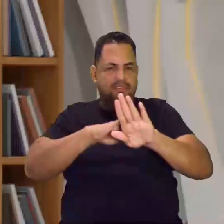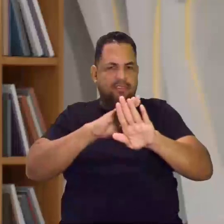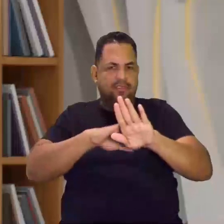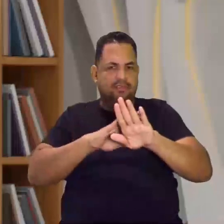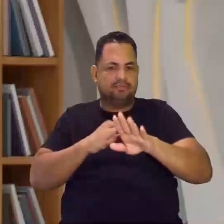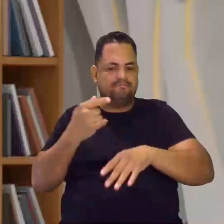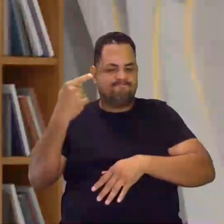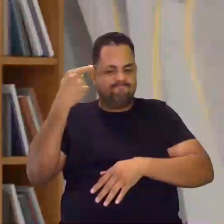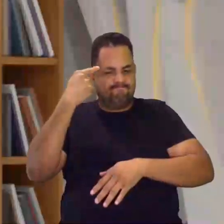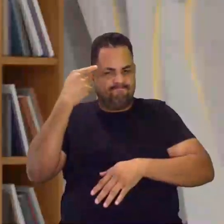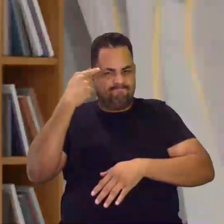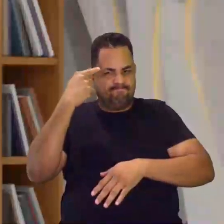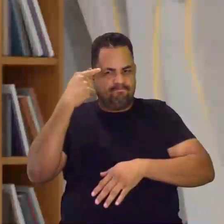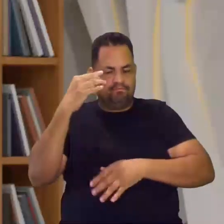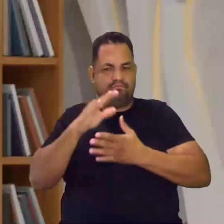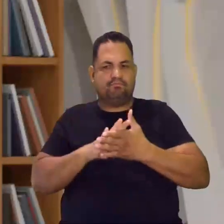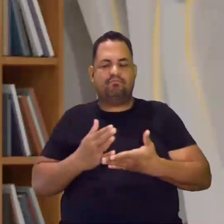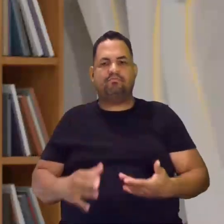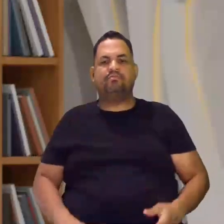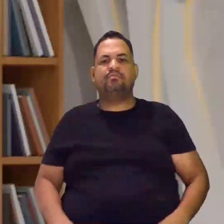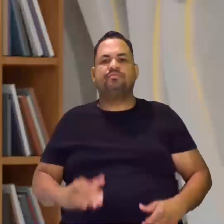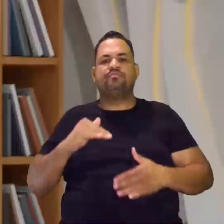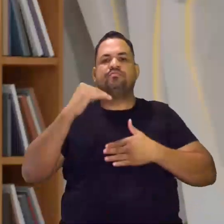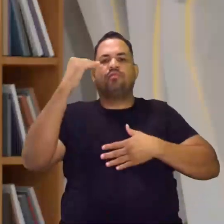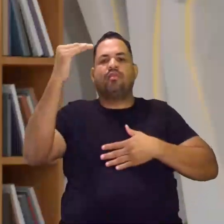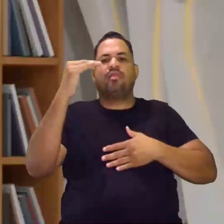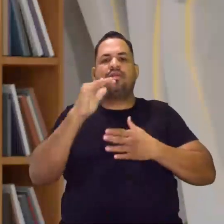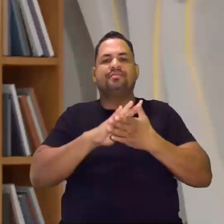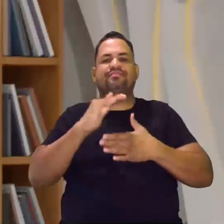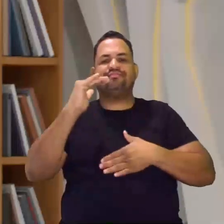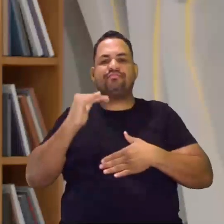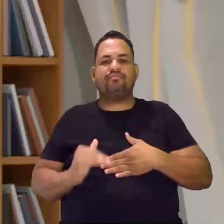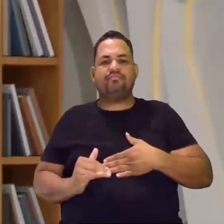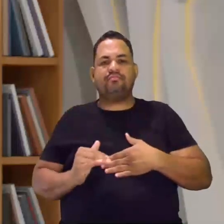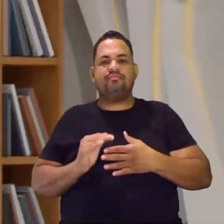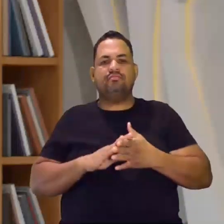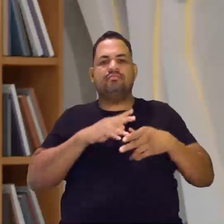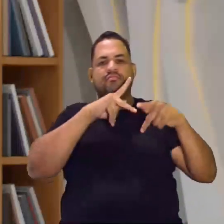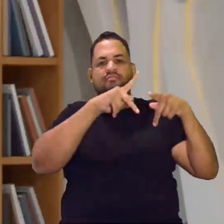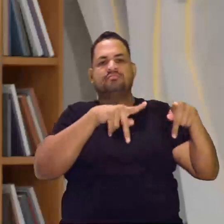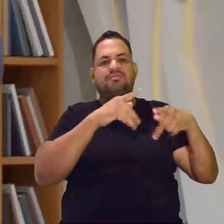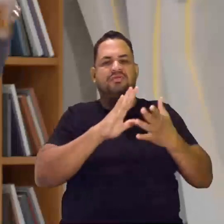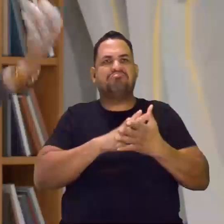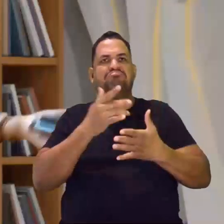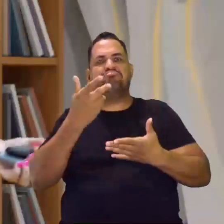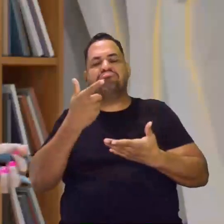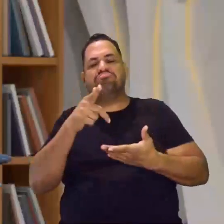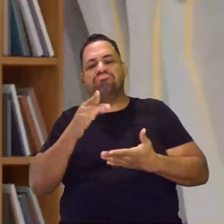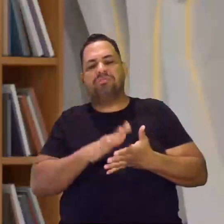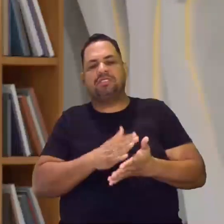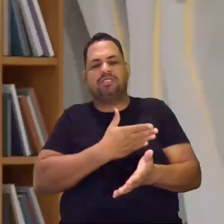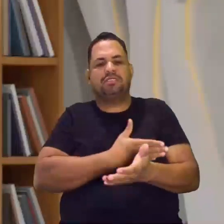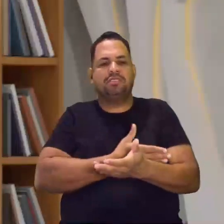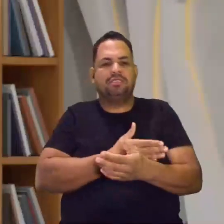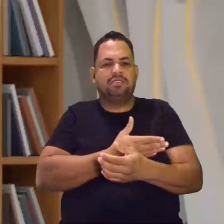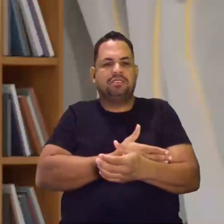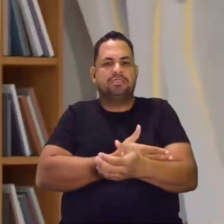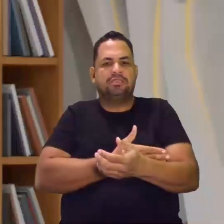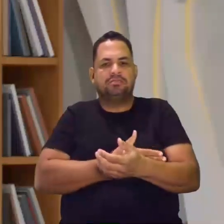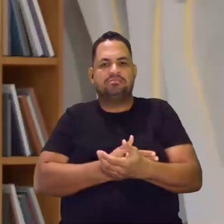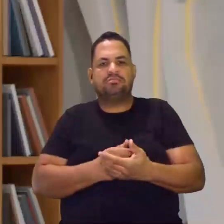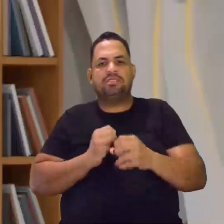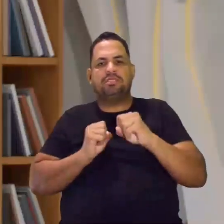na cabeça das pessoas, de superioridade, inferioridade, de povo incivilizado, de civilização,